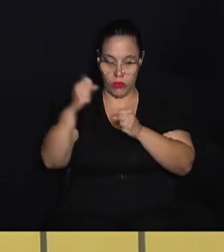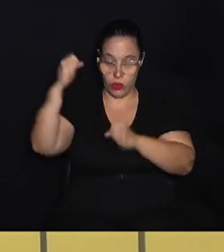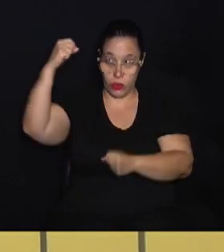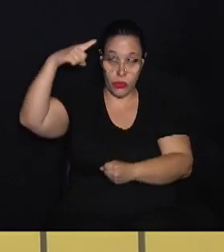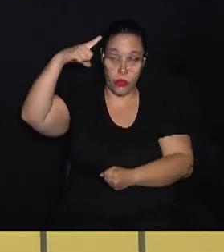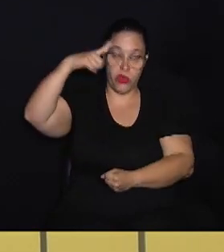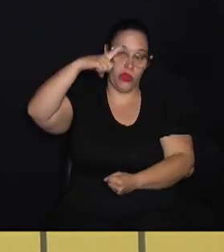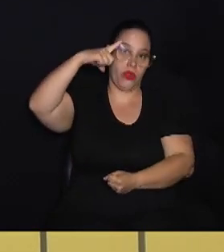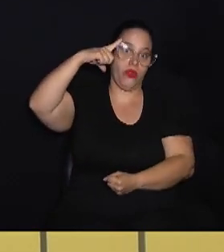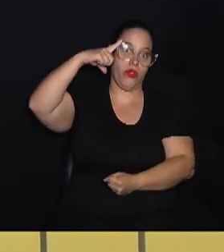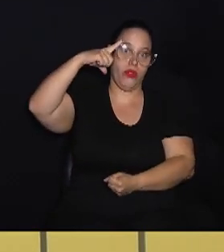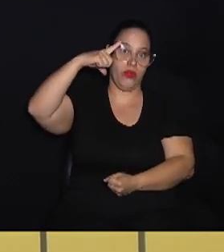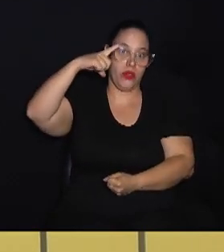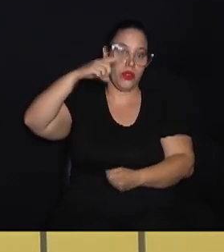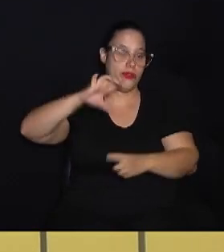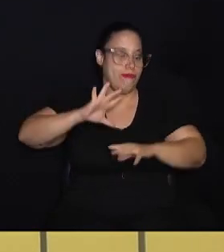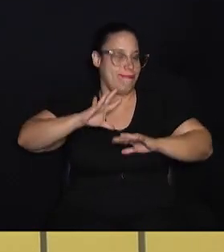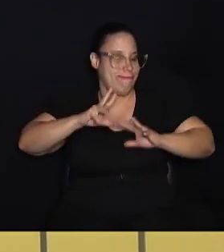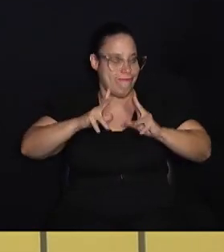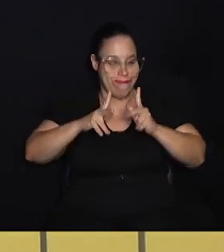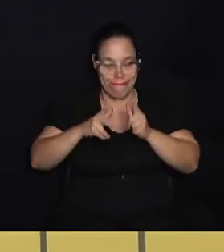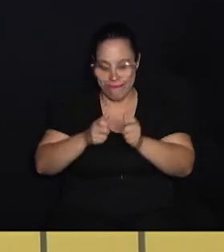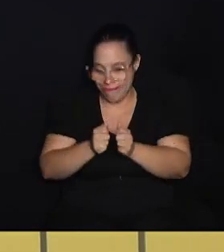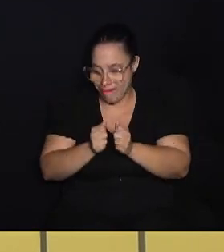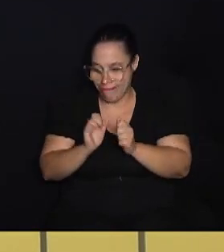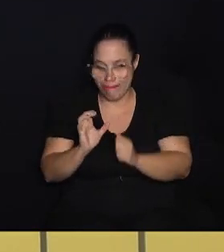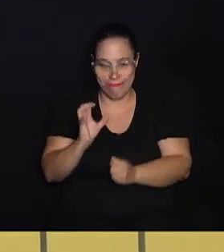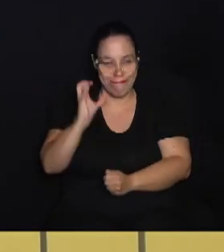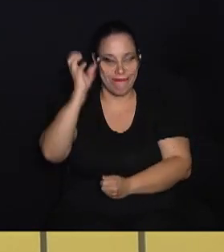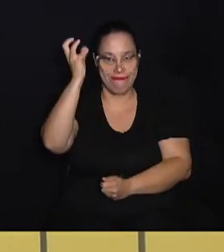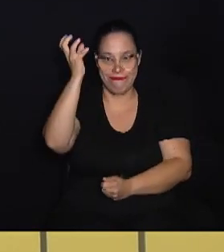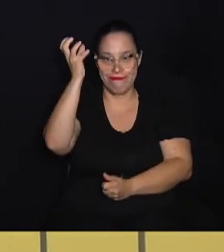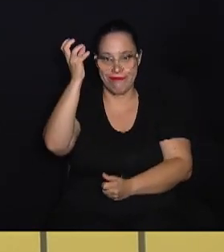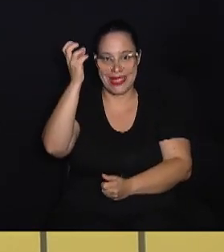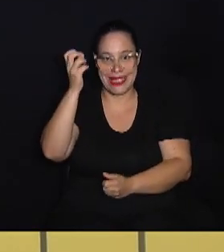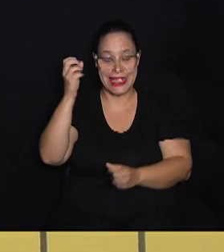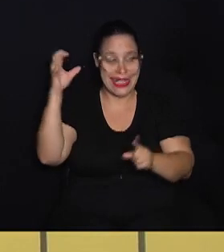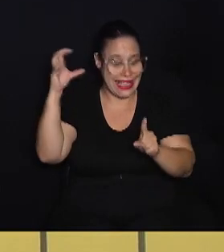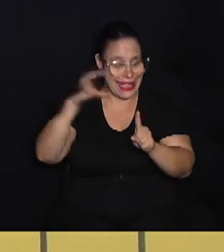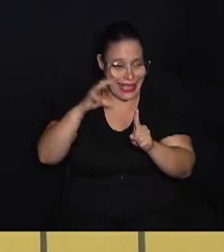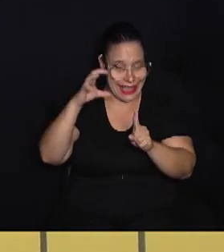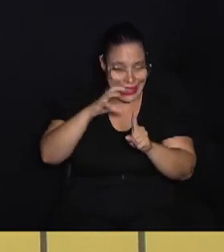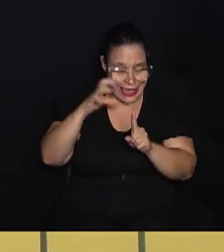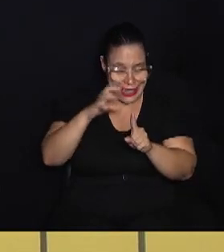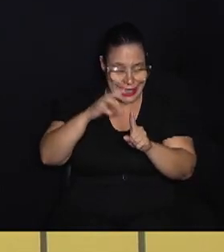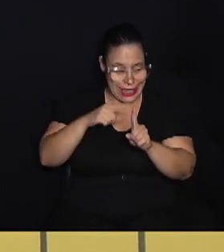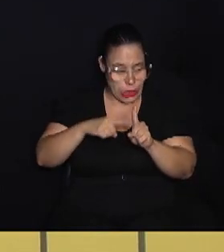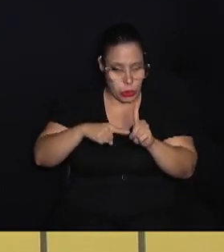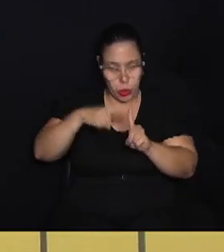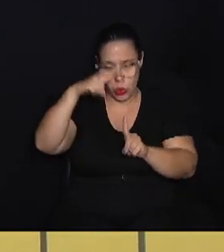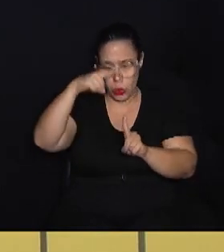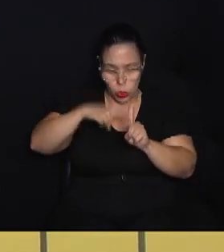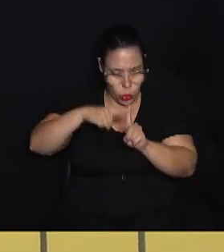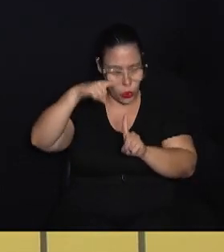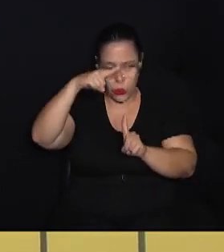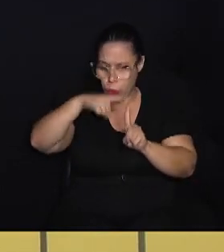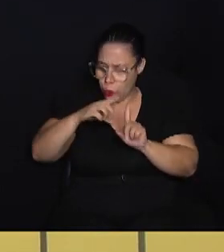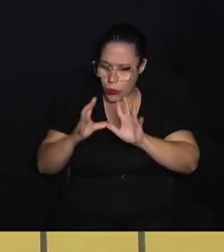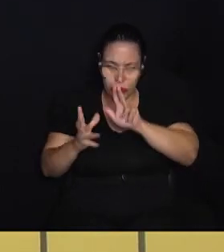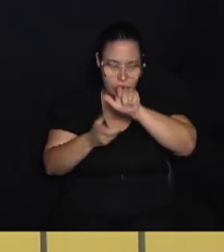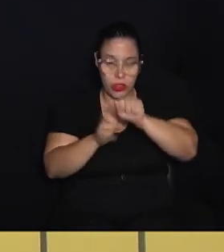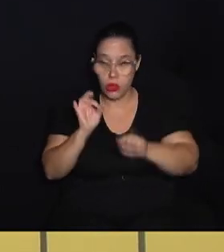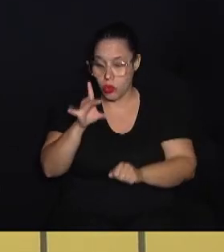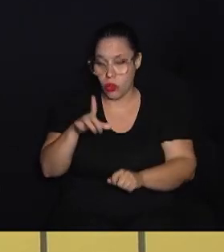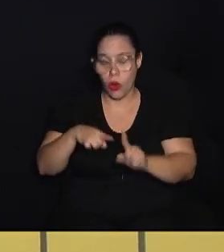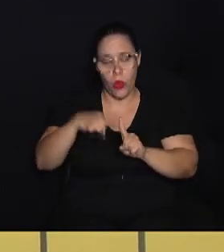Sol. E isso tudo acaba tendo uma influência grande no clima do planeta. Então, não só na